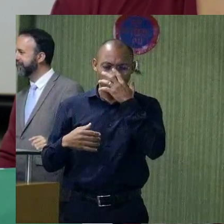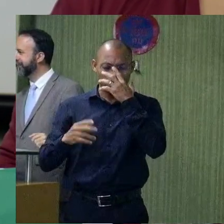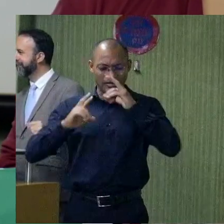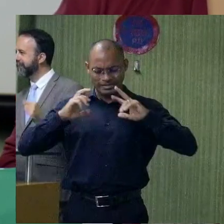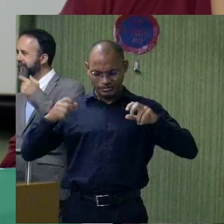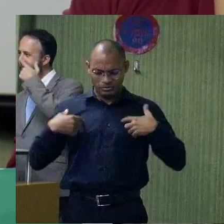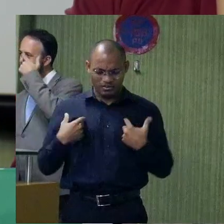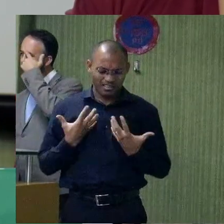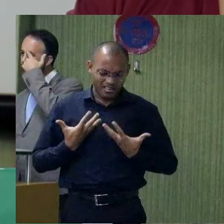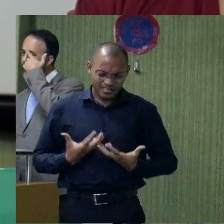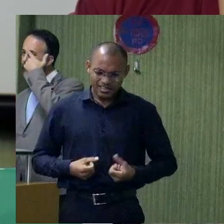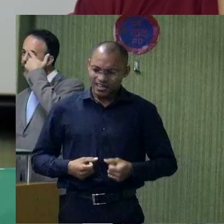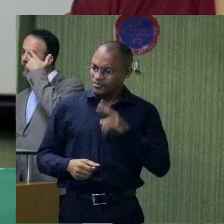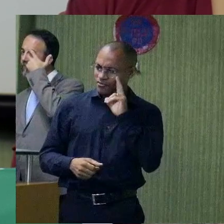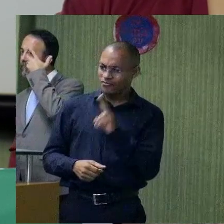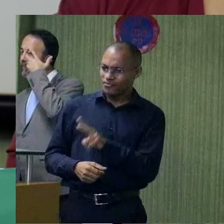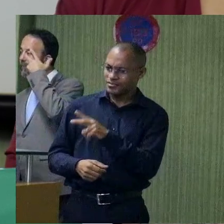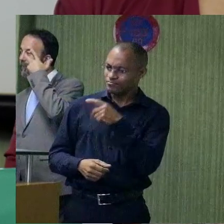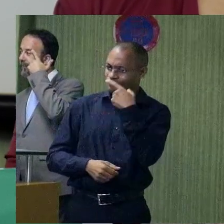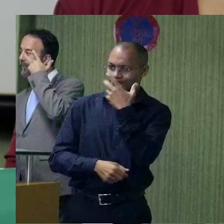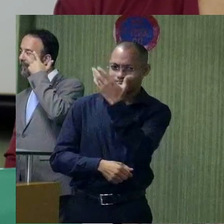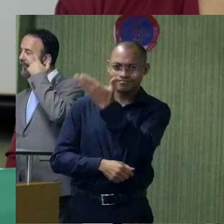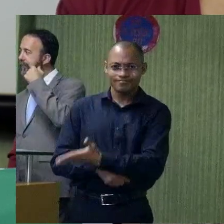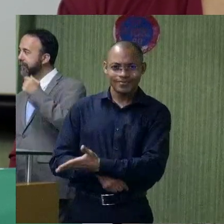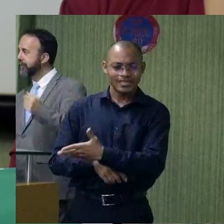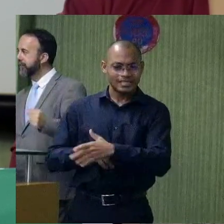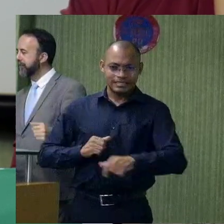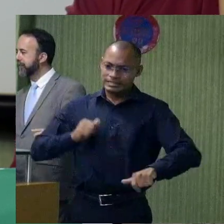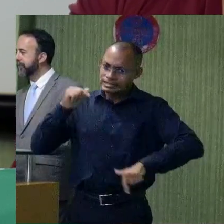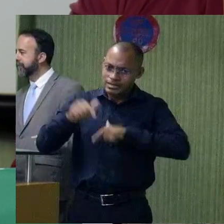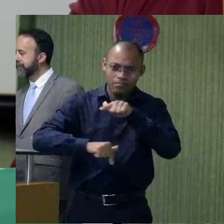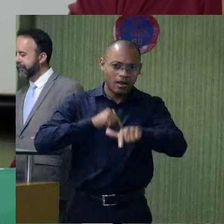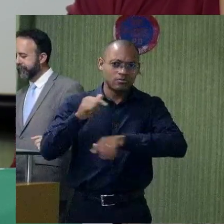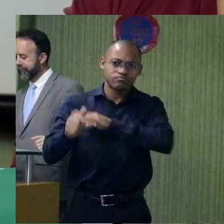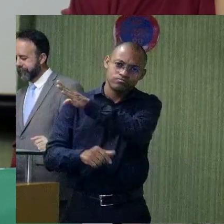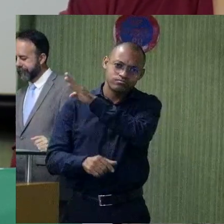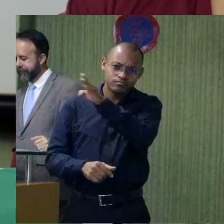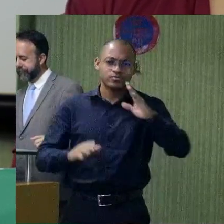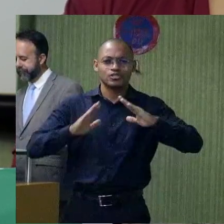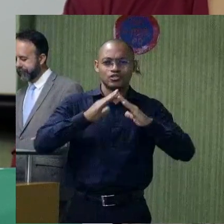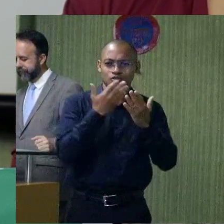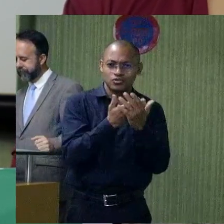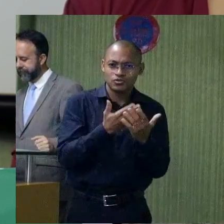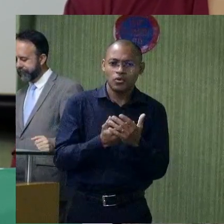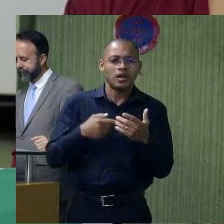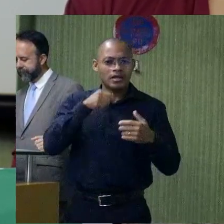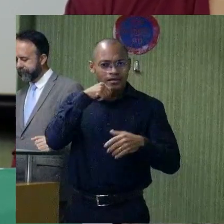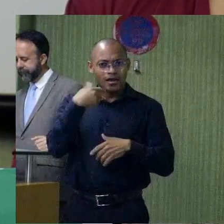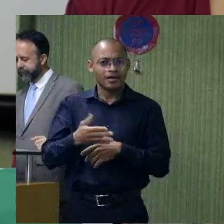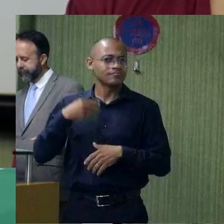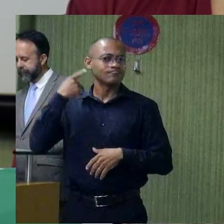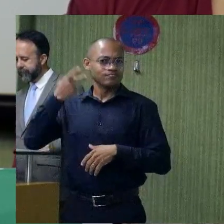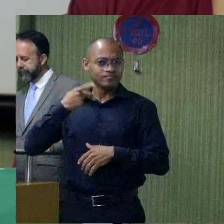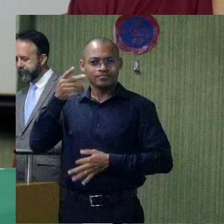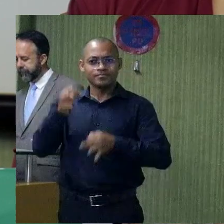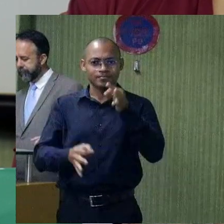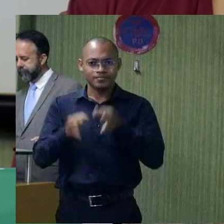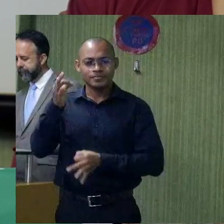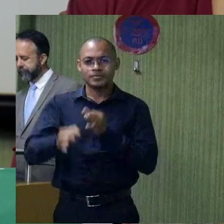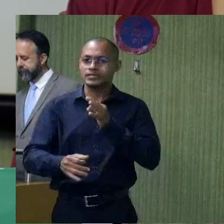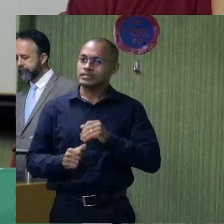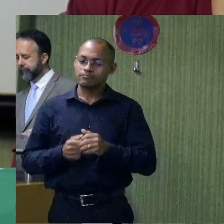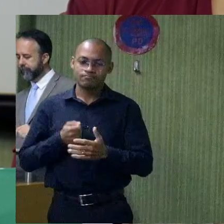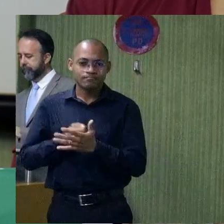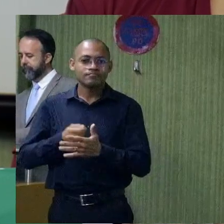tão atuante indo em escolas eh e sendo uma procuradora de Justiça né é tão atuante